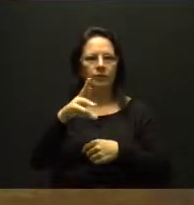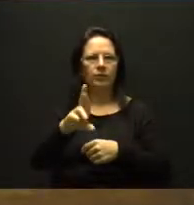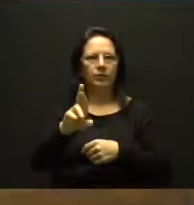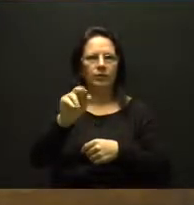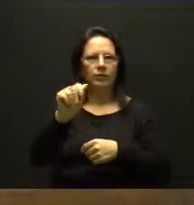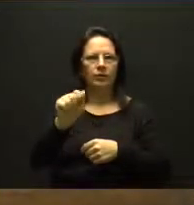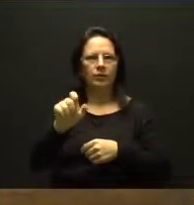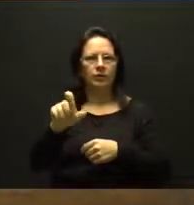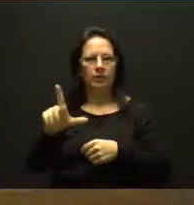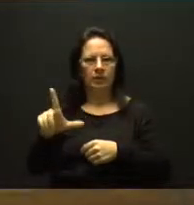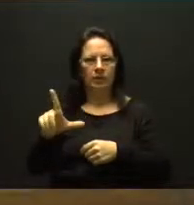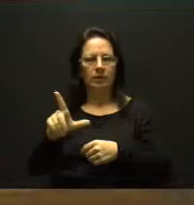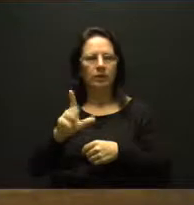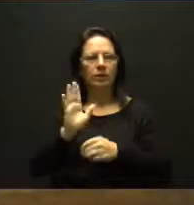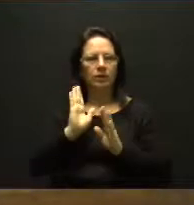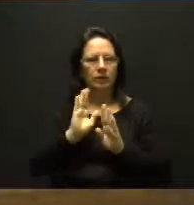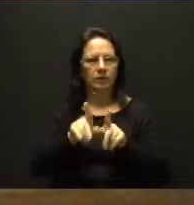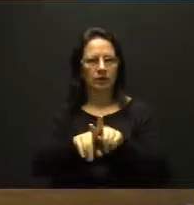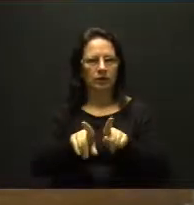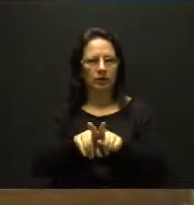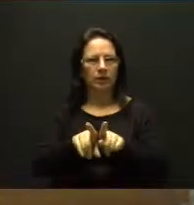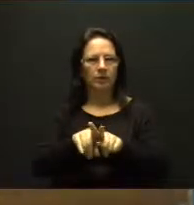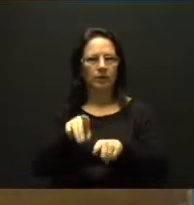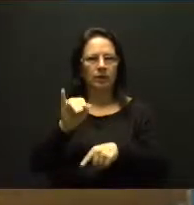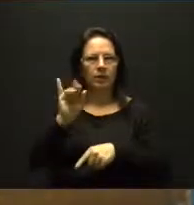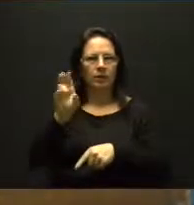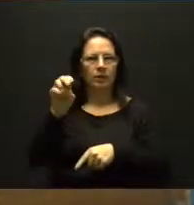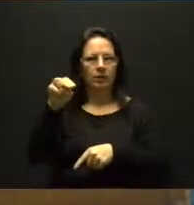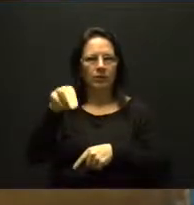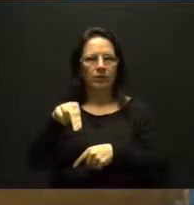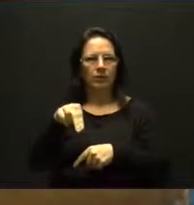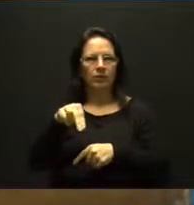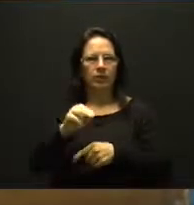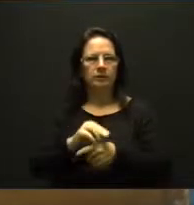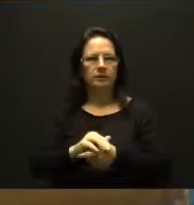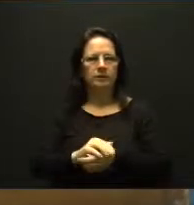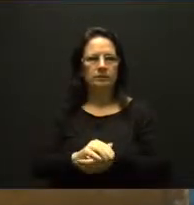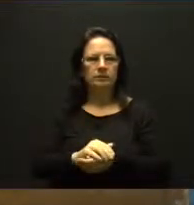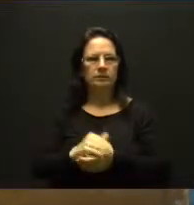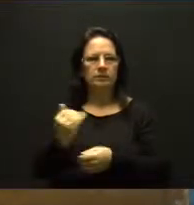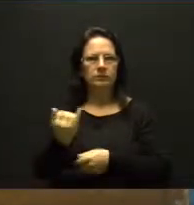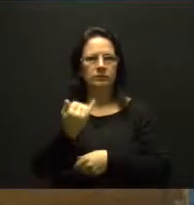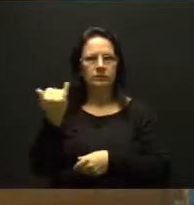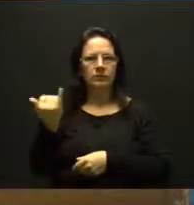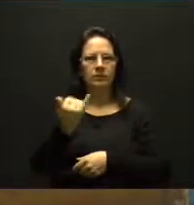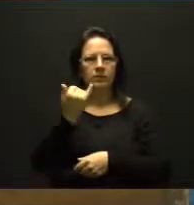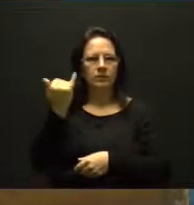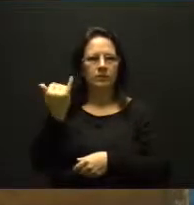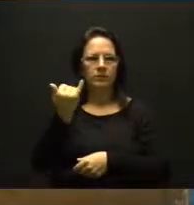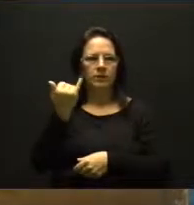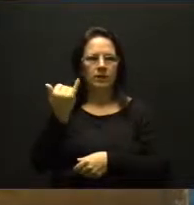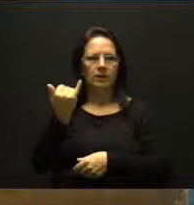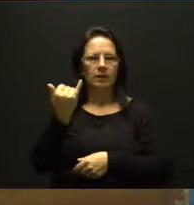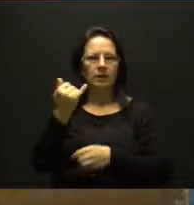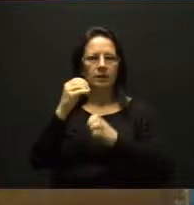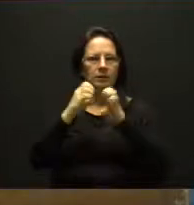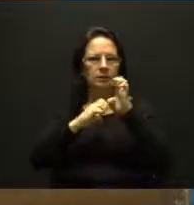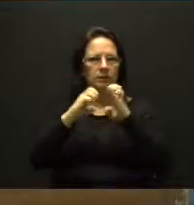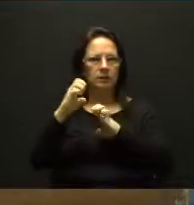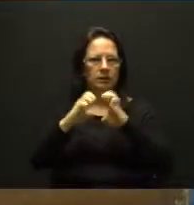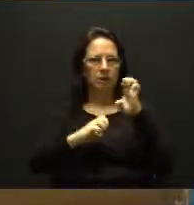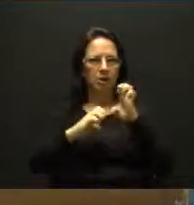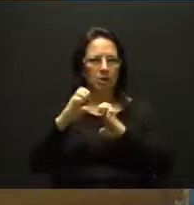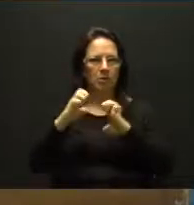rafael e também na primeira van acabou de colocar sobre a importância do acompanhamento daquelas empresas que